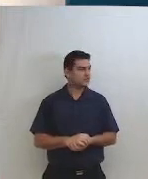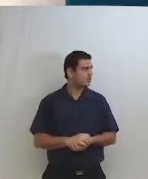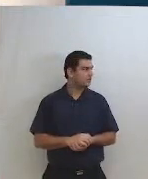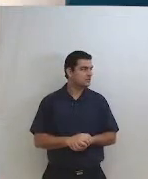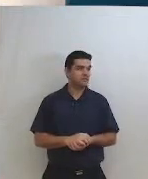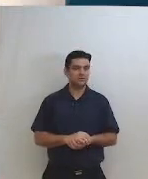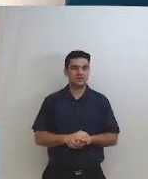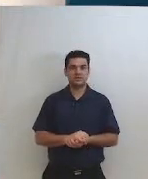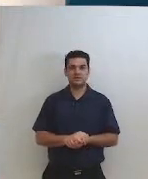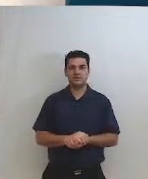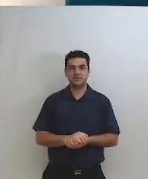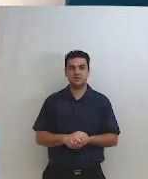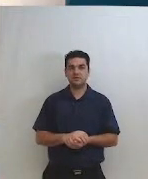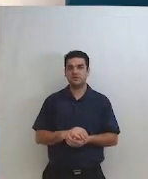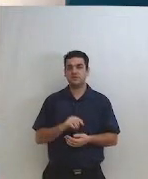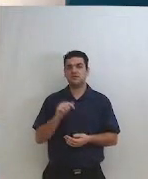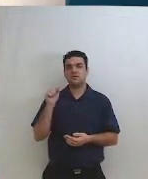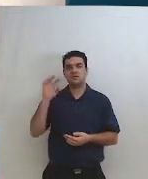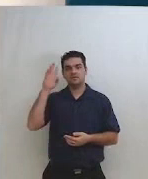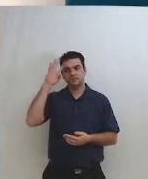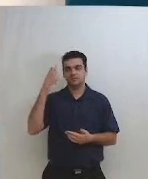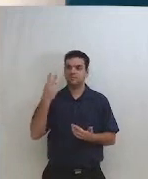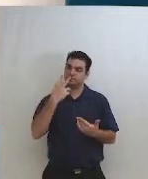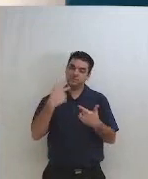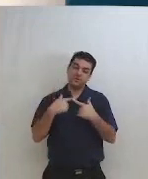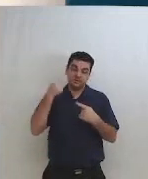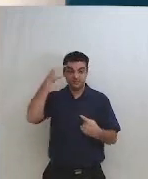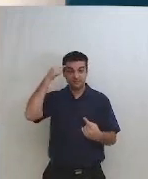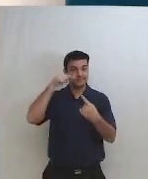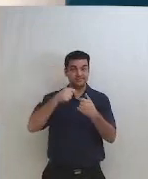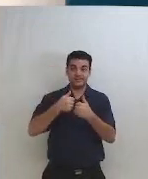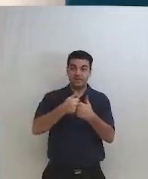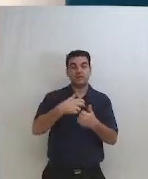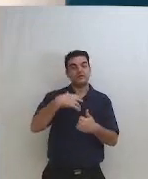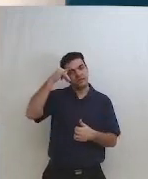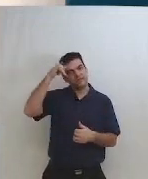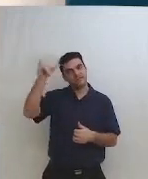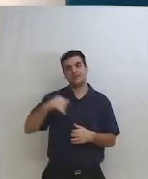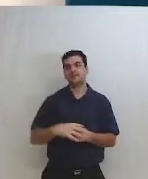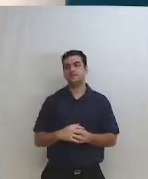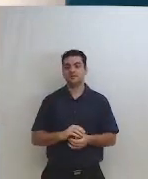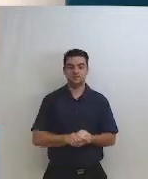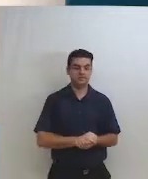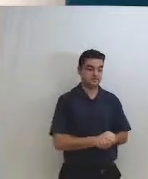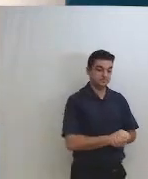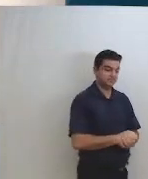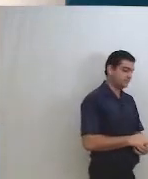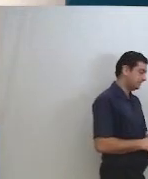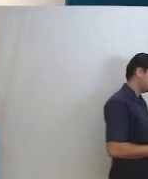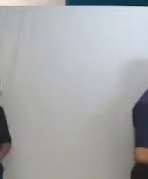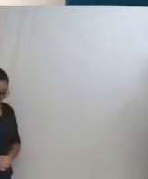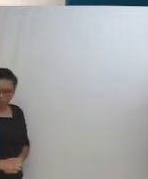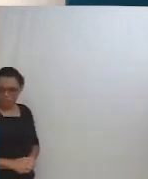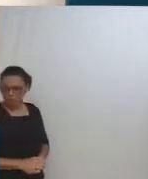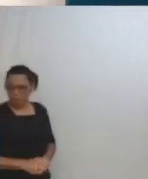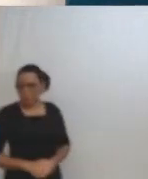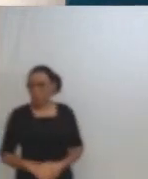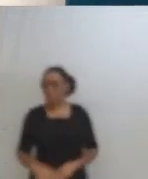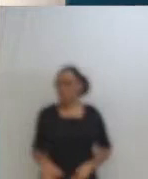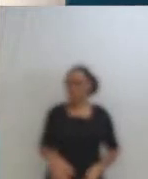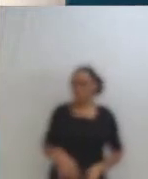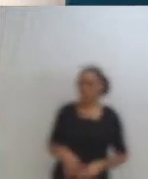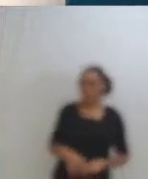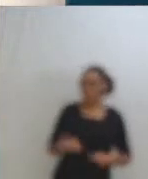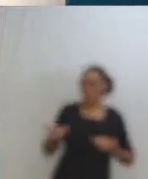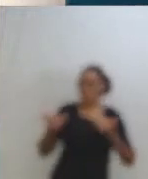Eu acho o seguinte, até seguindo coerência, eu limitaria aquelas informações que, inclusive, foram discutidas, foram aprovadas naquele caso que nós já julgamos.